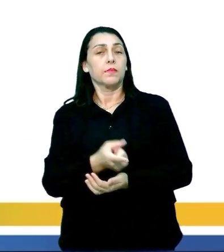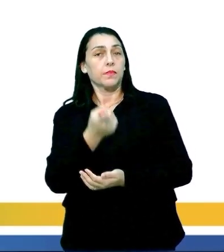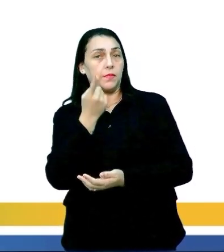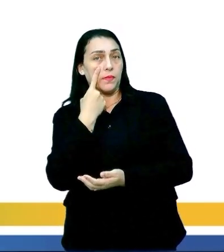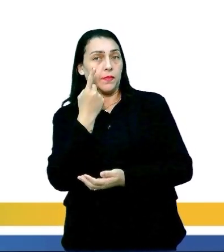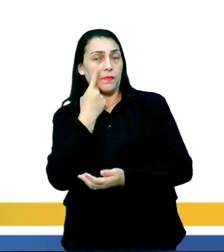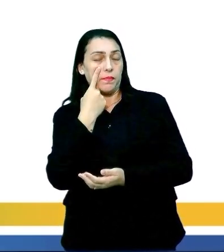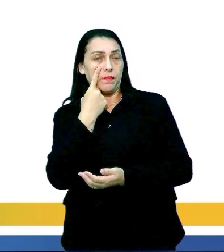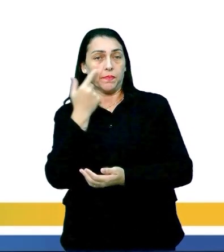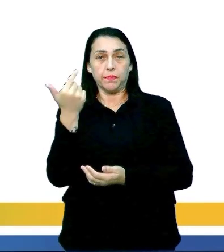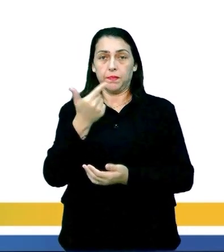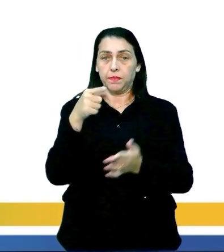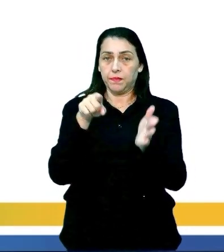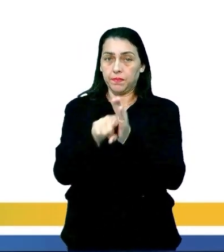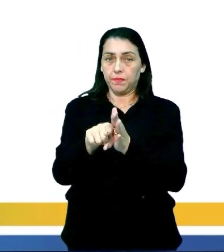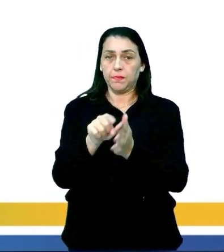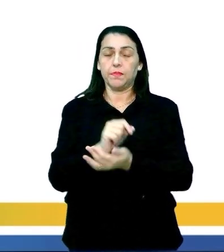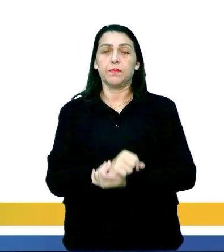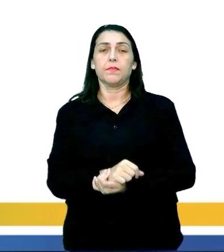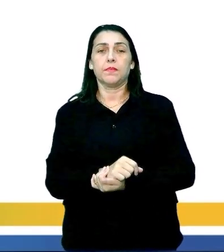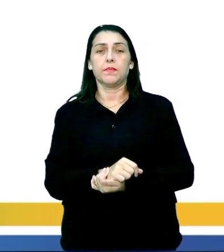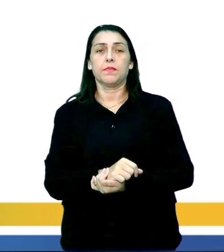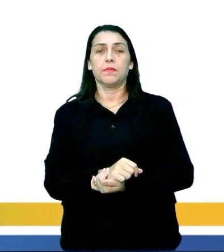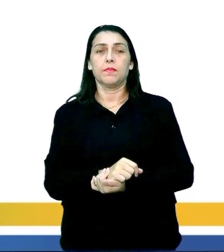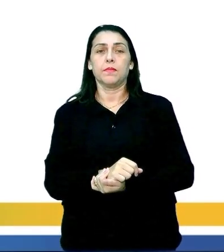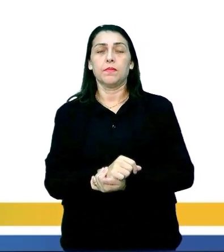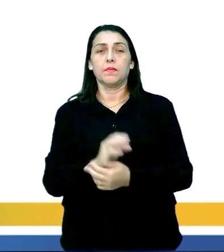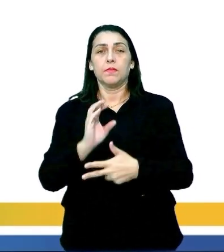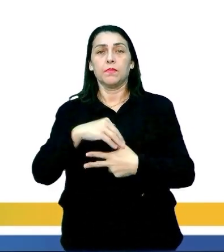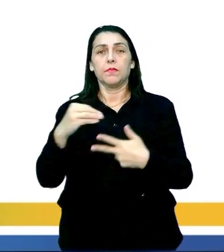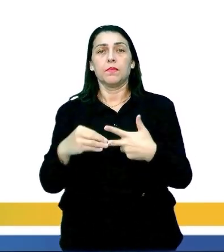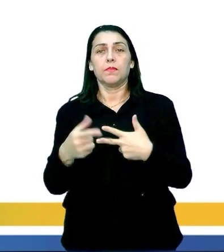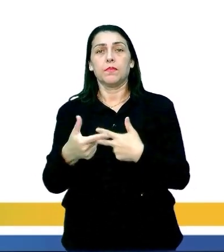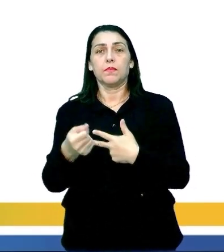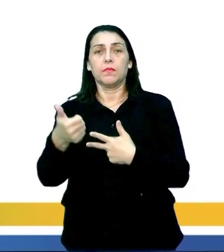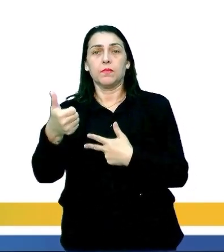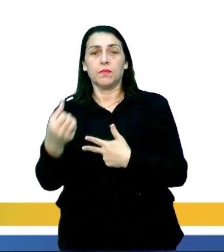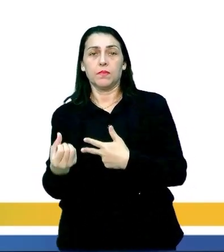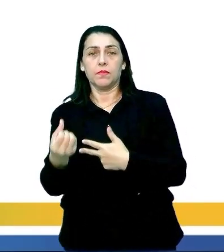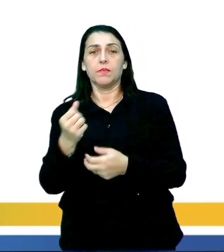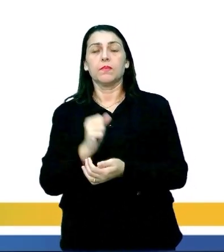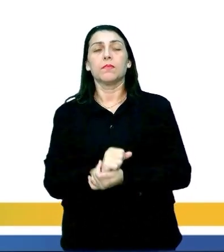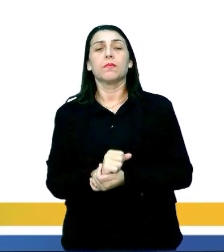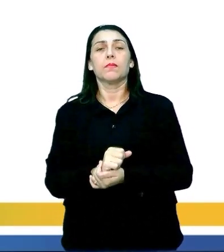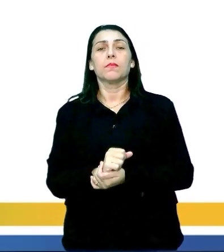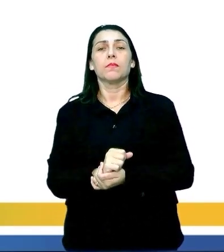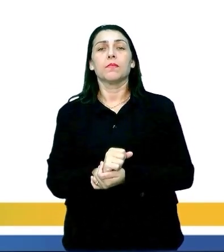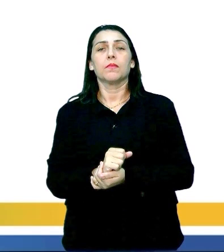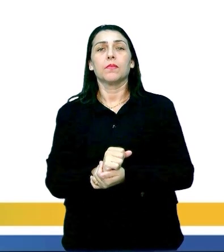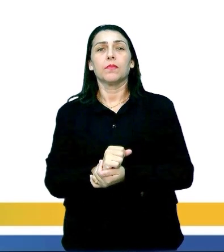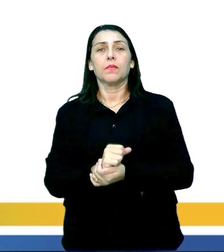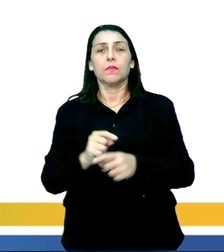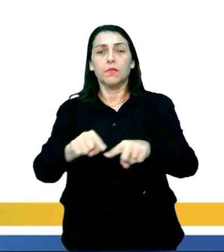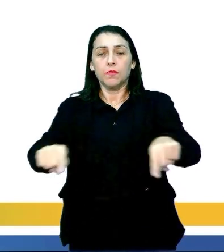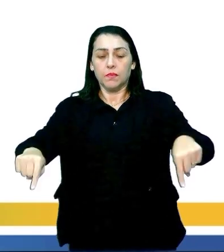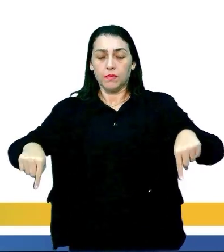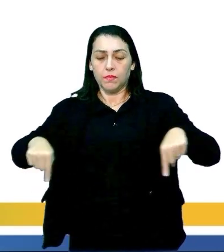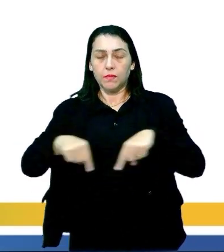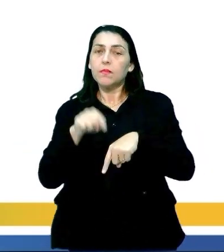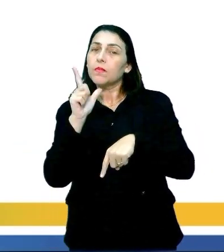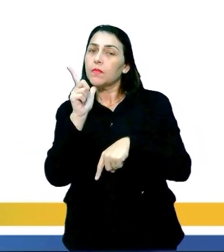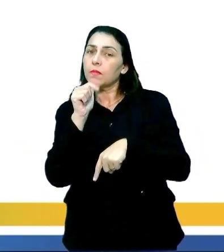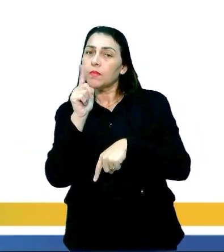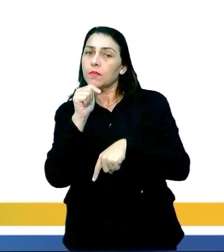Vejamos aí uma segunda questão do Enem 2016. Uma cisterna de 6.000